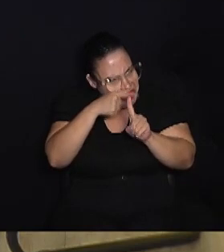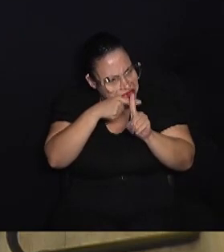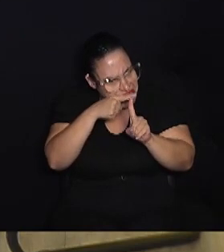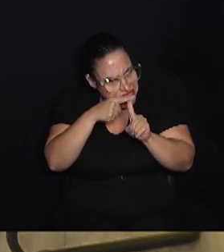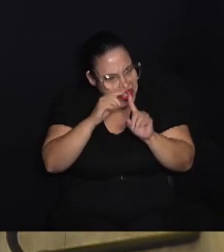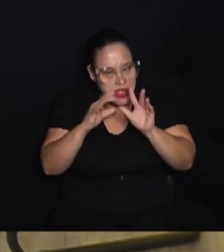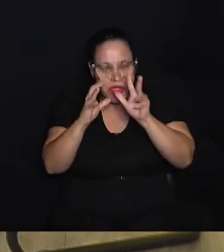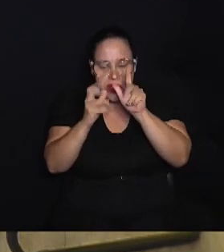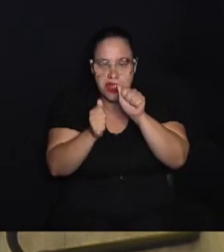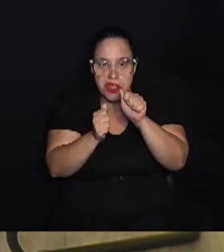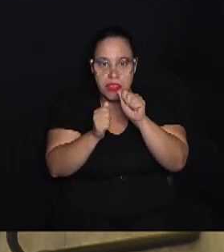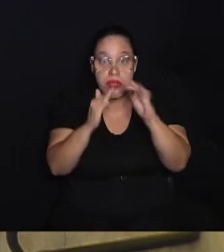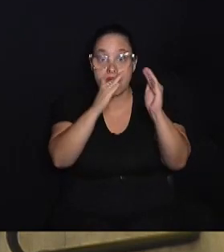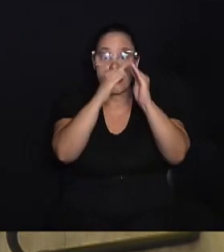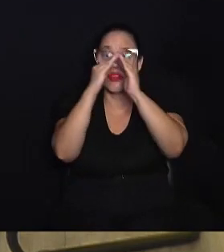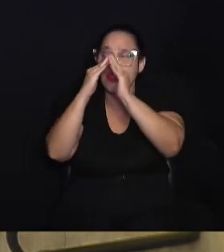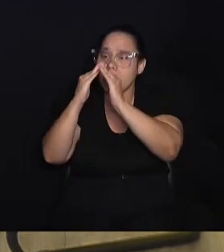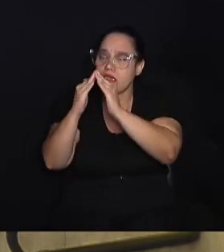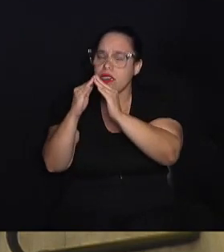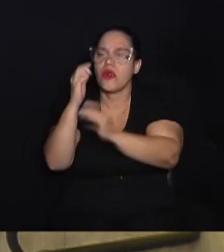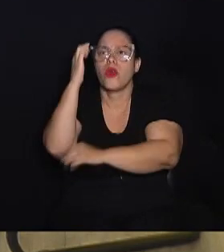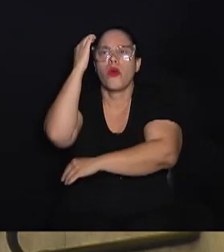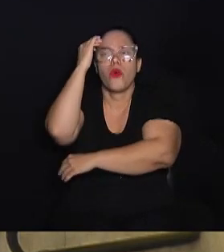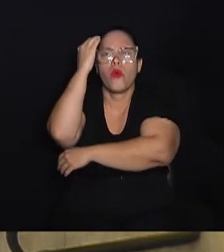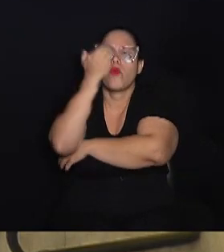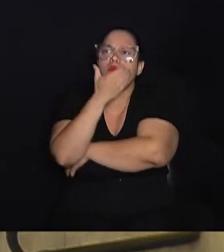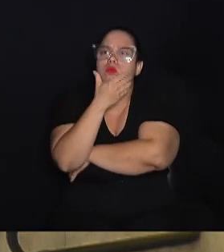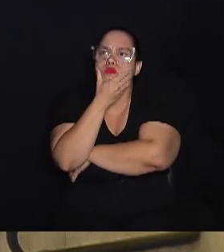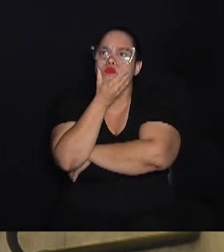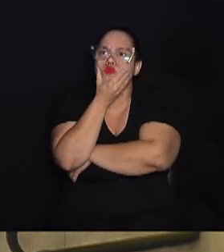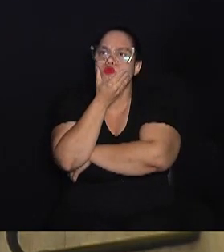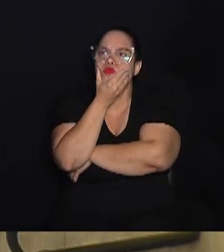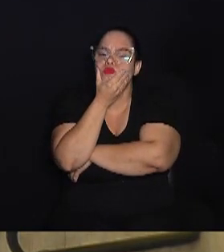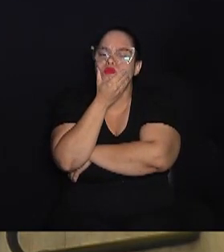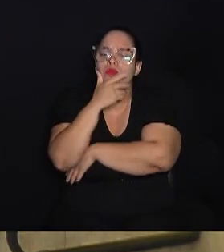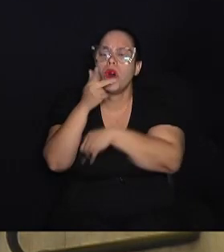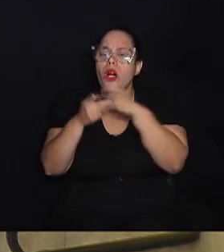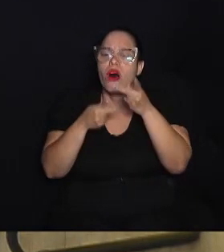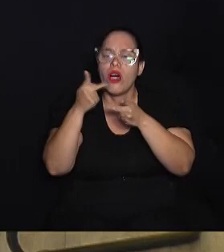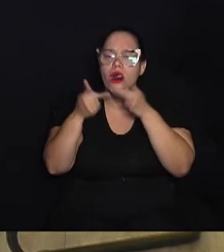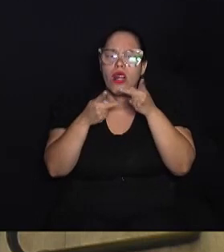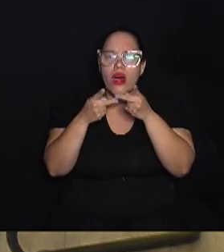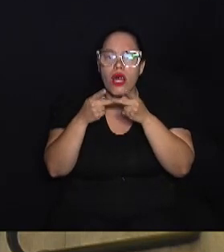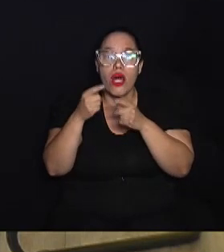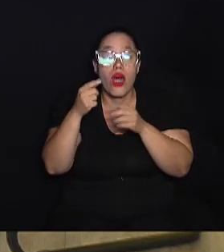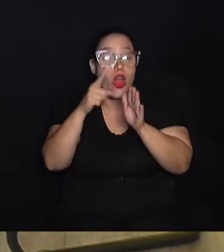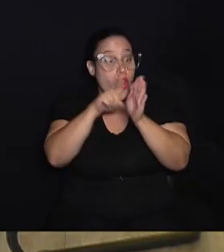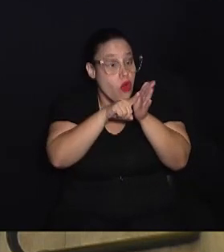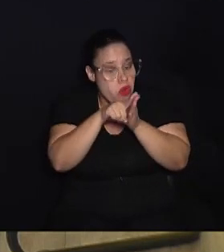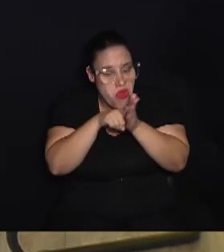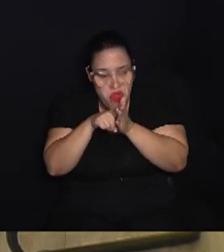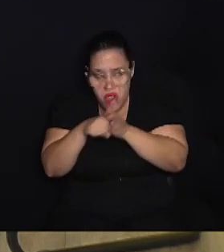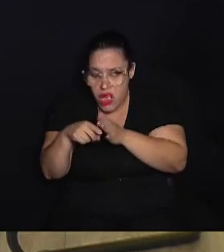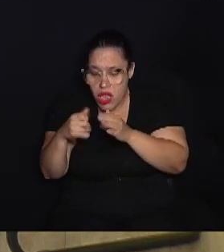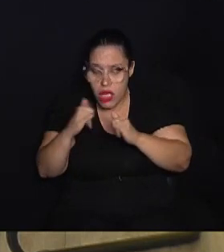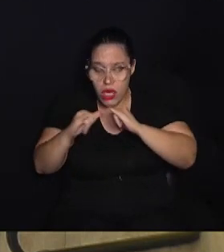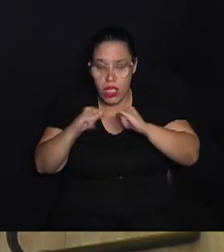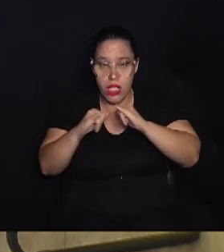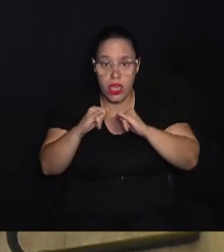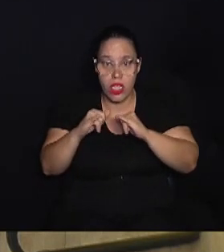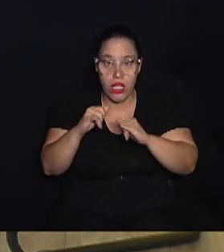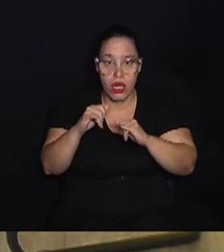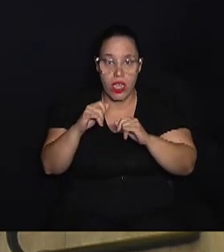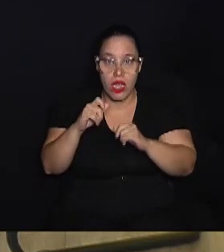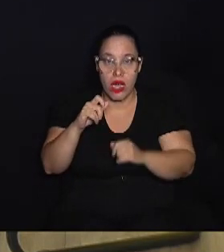forma geral, para quem está em casa entender? As pessoas falam muito, olha, eu vi uma reportagem de que as geleiras